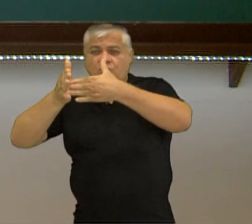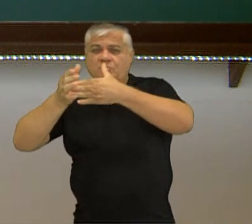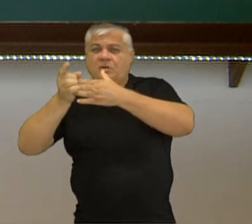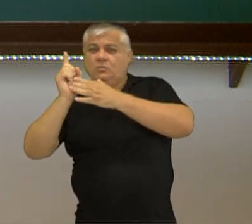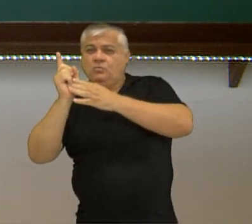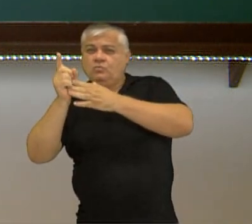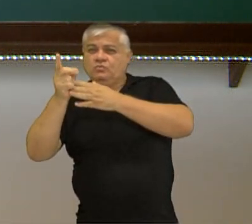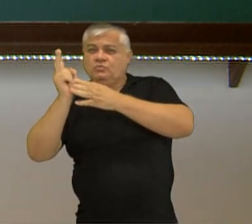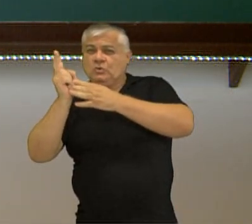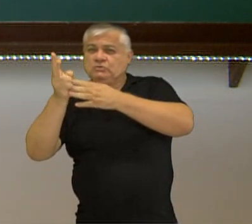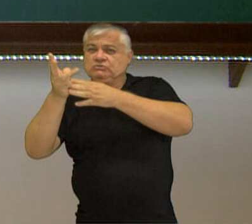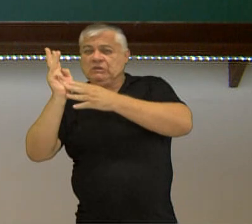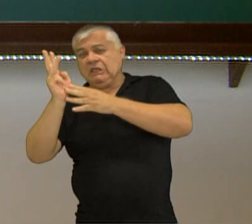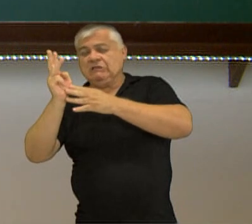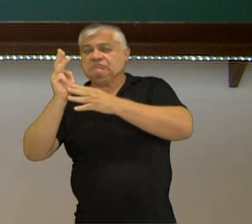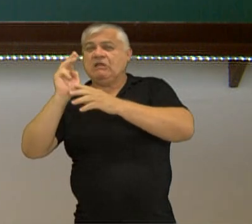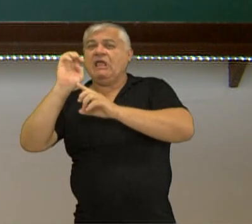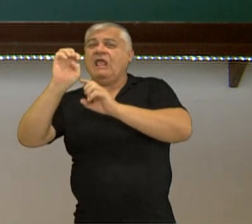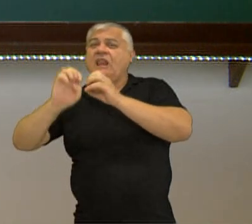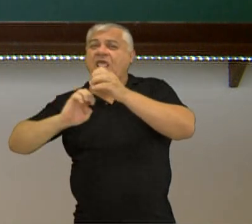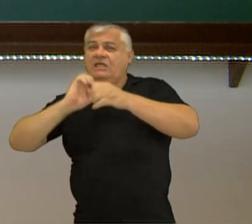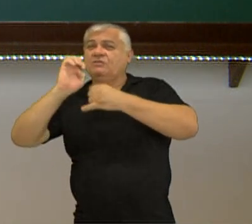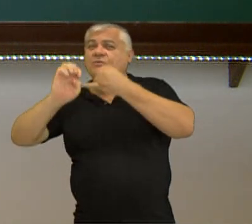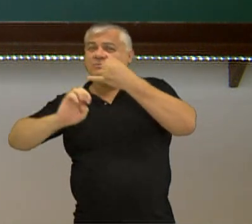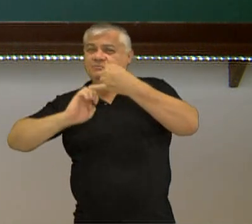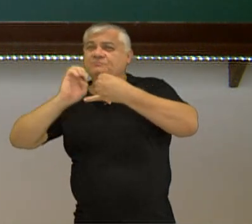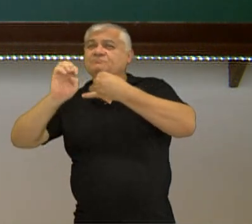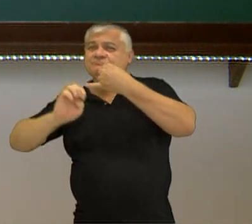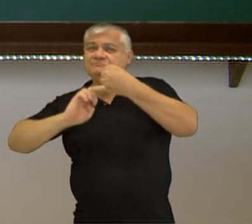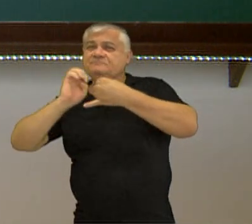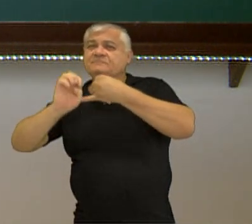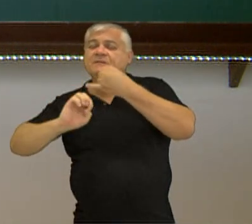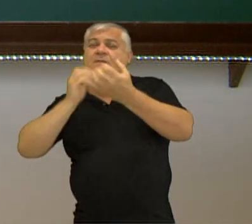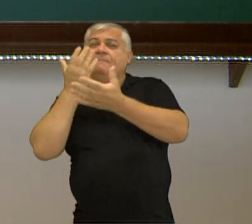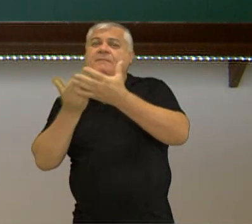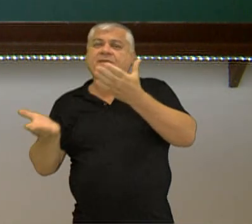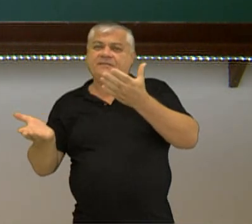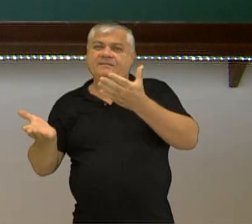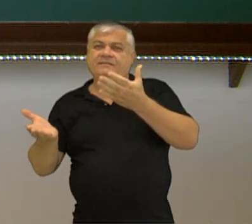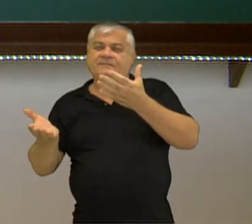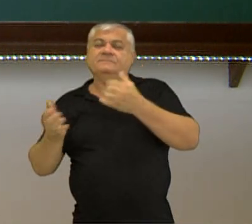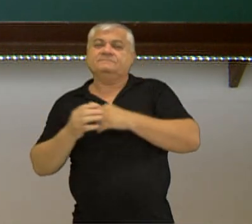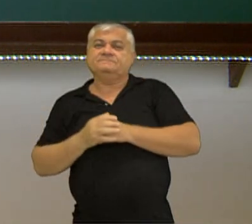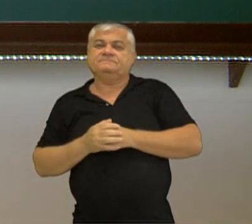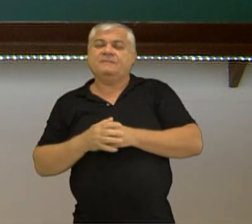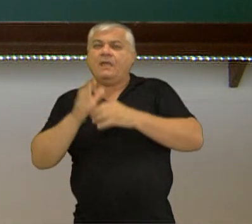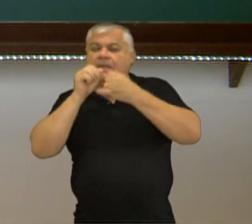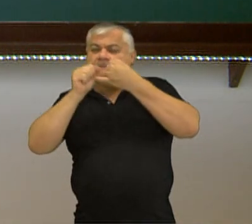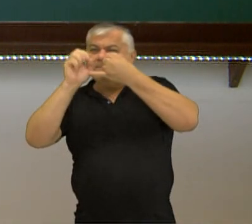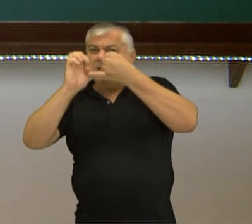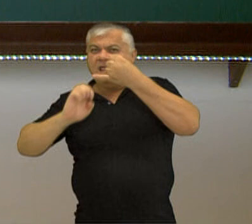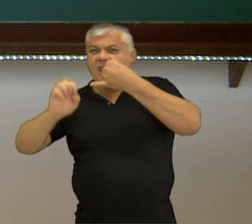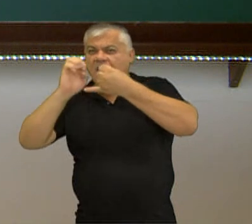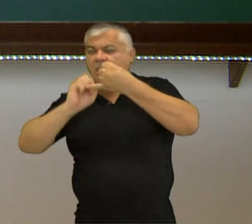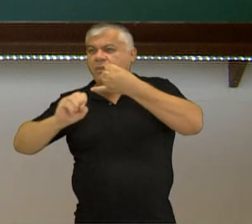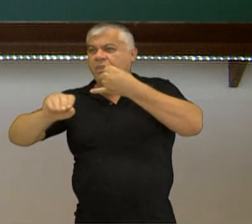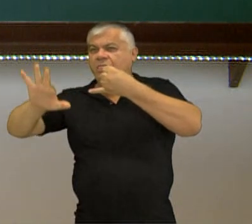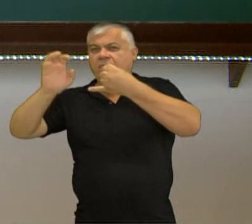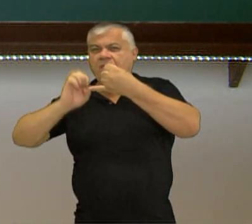ou 3 elétrons na camada de valência, portanto eles tendem a perder elétrons, eles tendem a